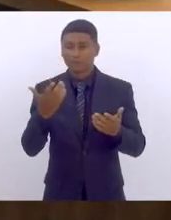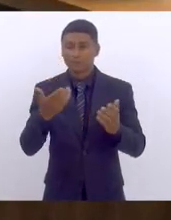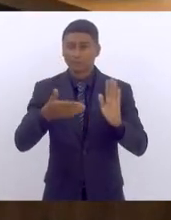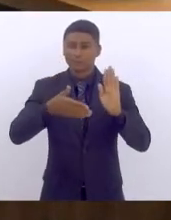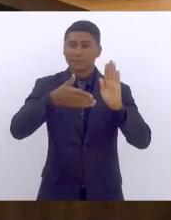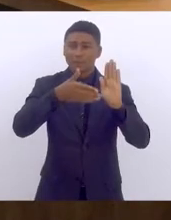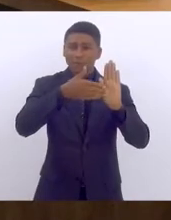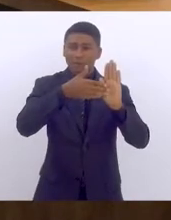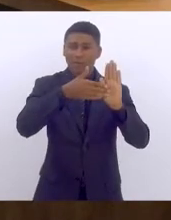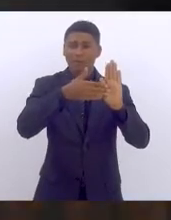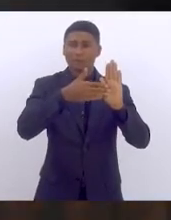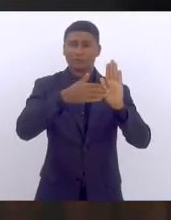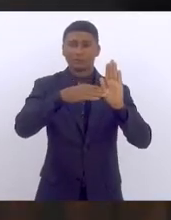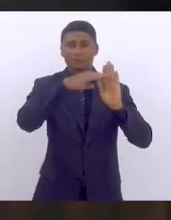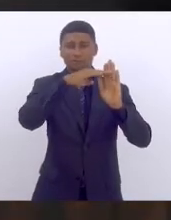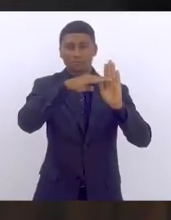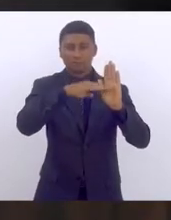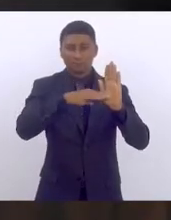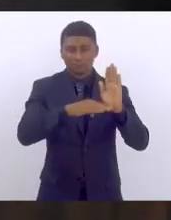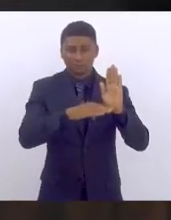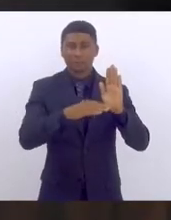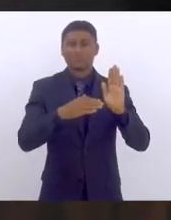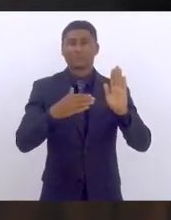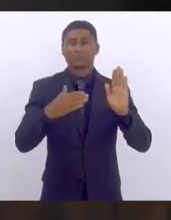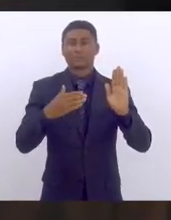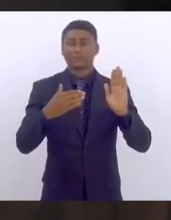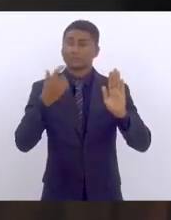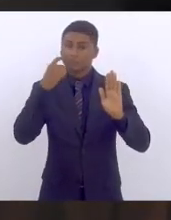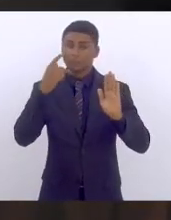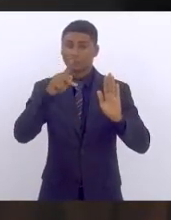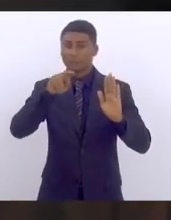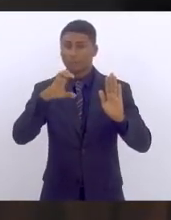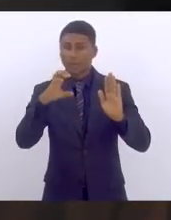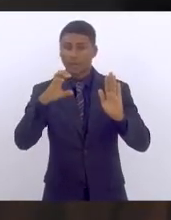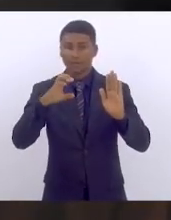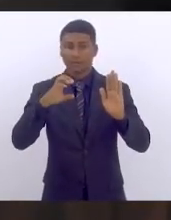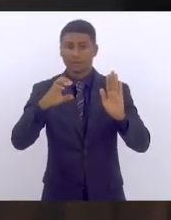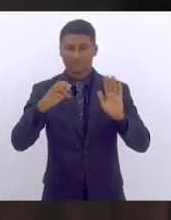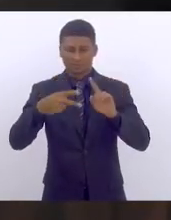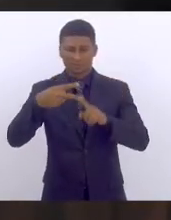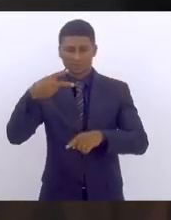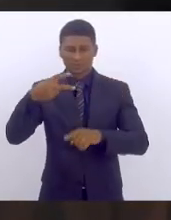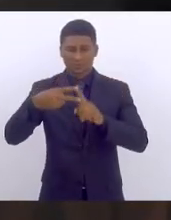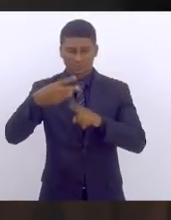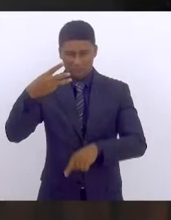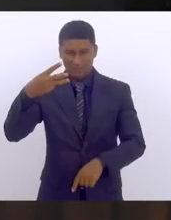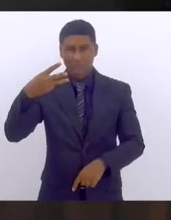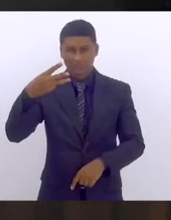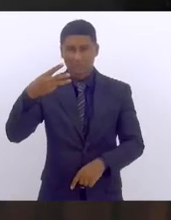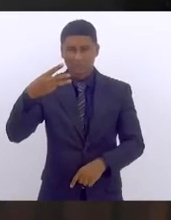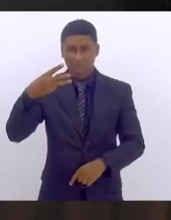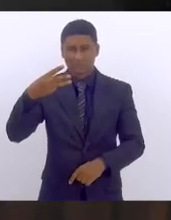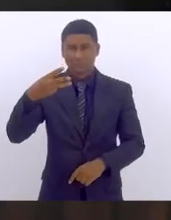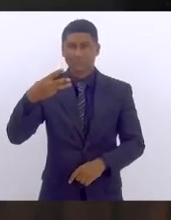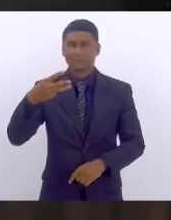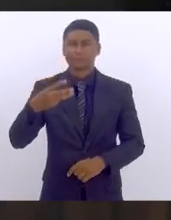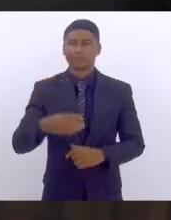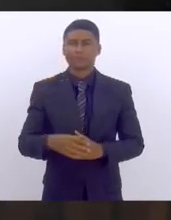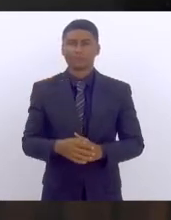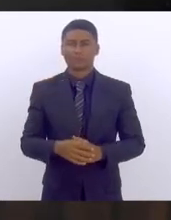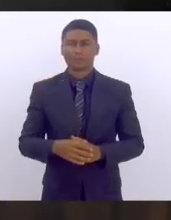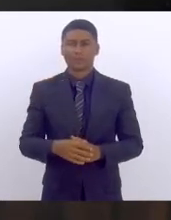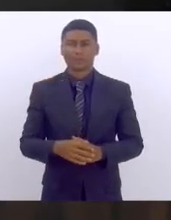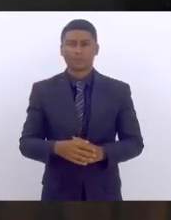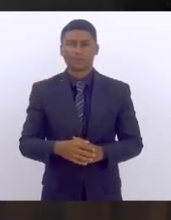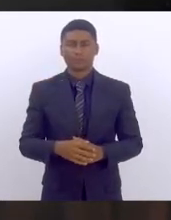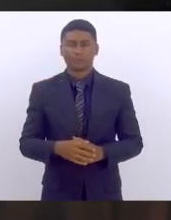pauta ordinária? Vamos seguir. As duas PECs a gente deixa... As três PECs. Autoria...